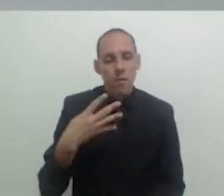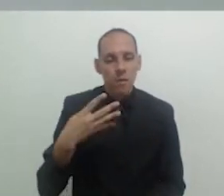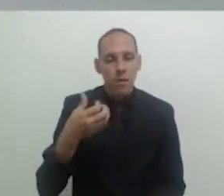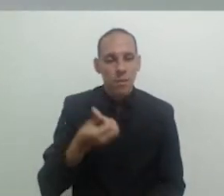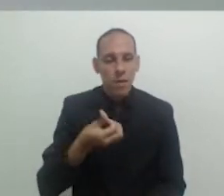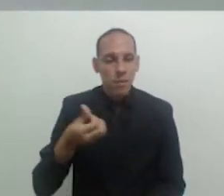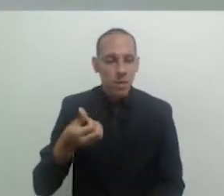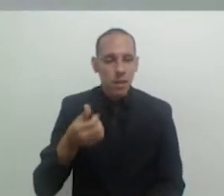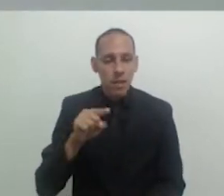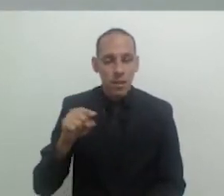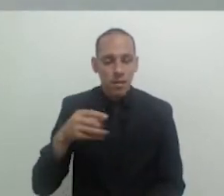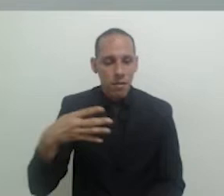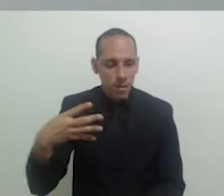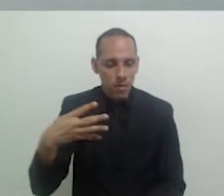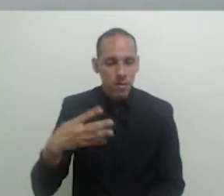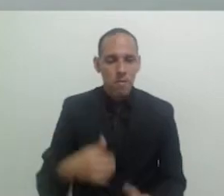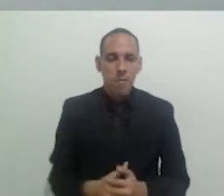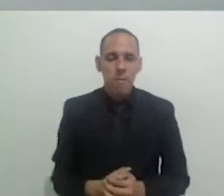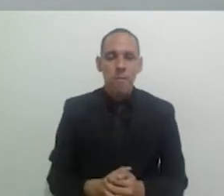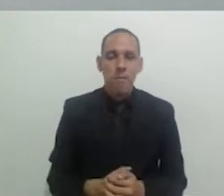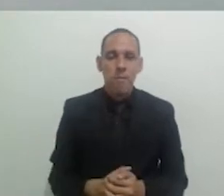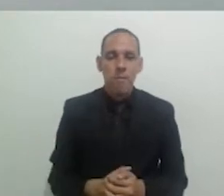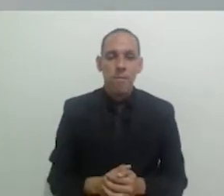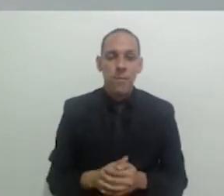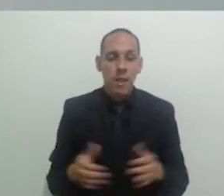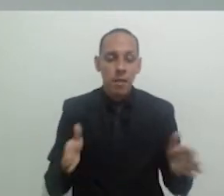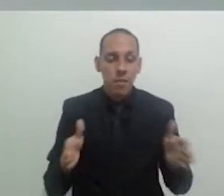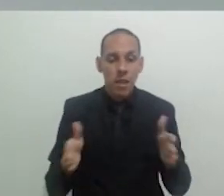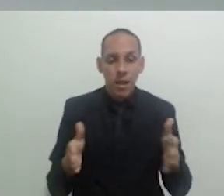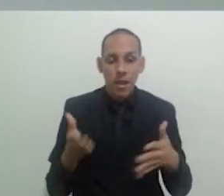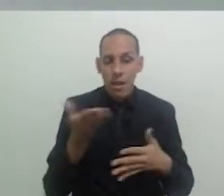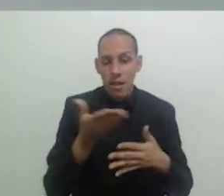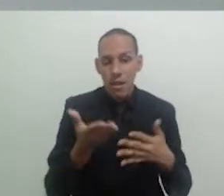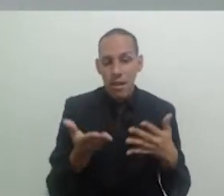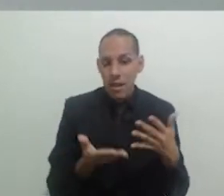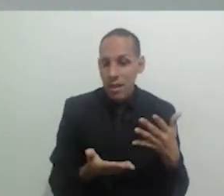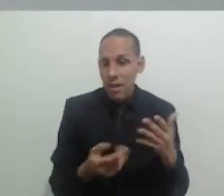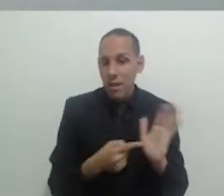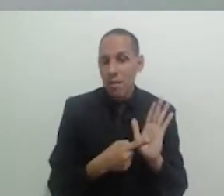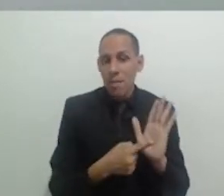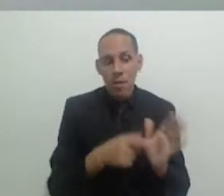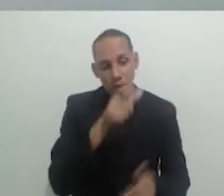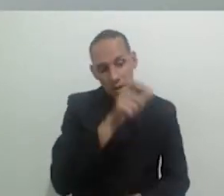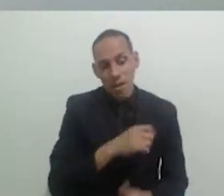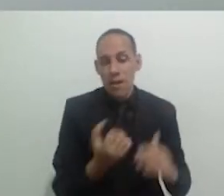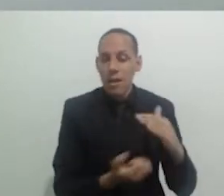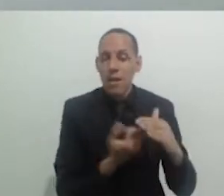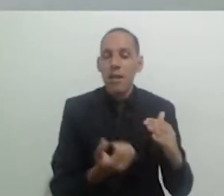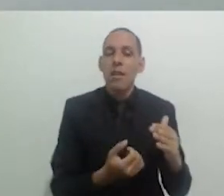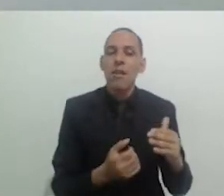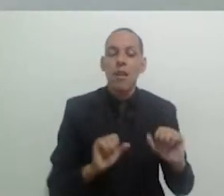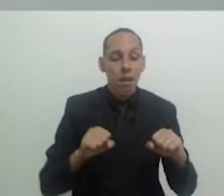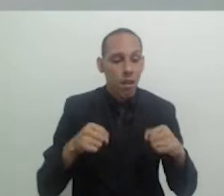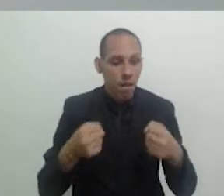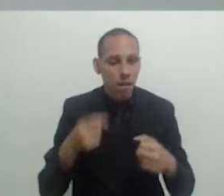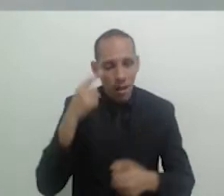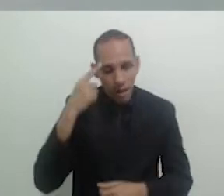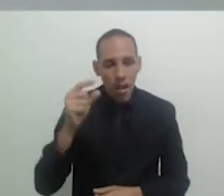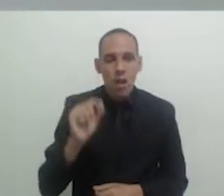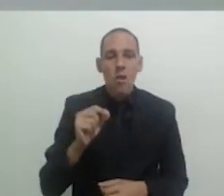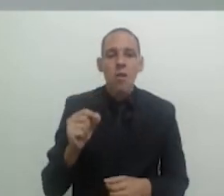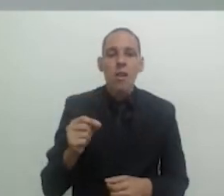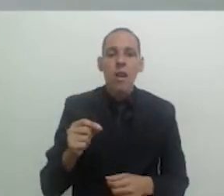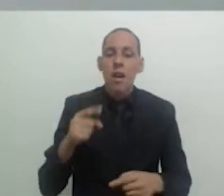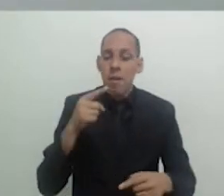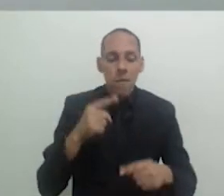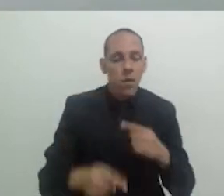2016.016466-4. Parâmetro indicado pela impetrante como reforço à tese de proibição aventada, que